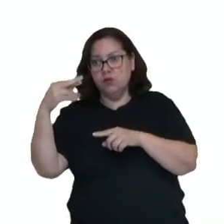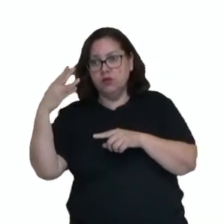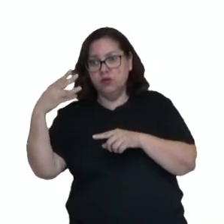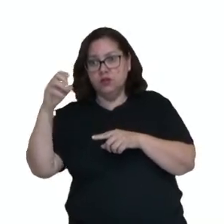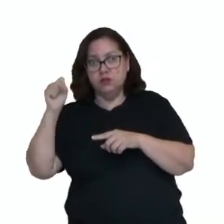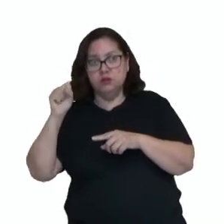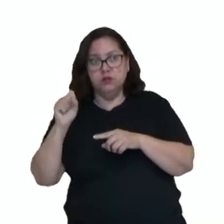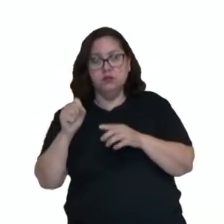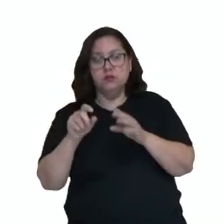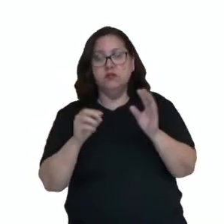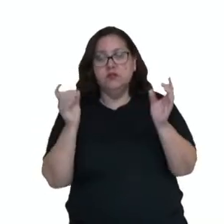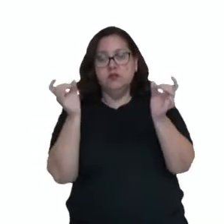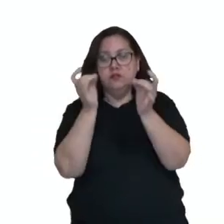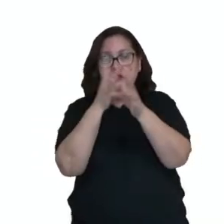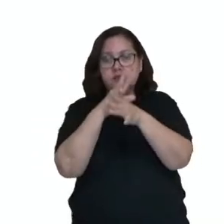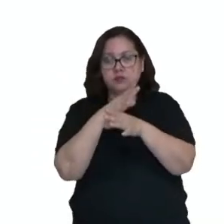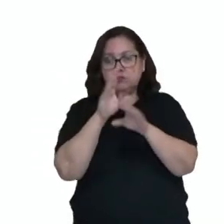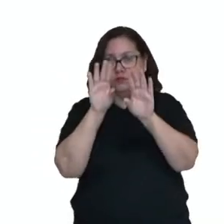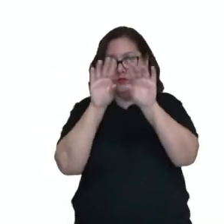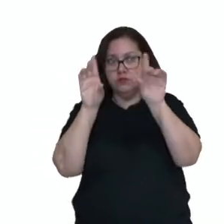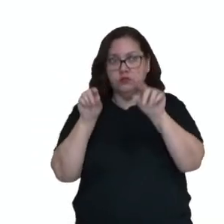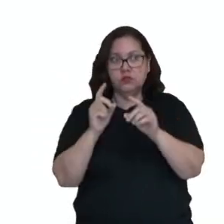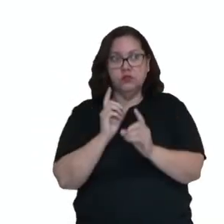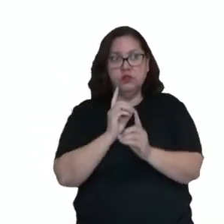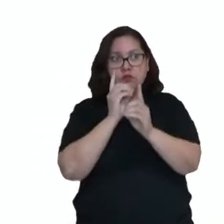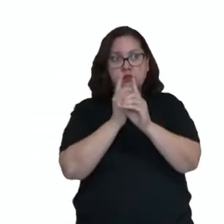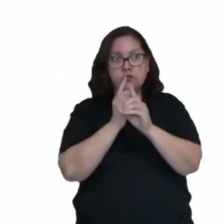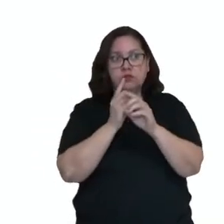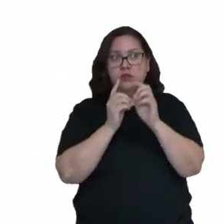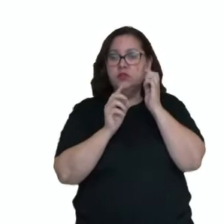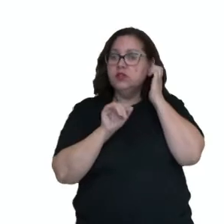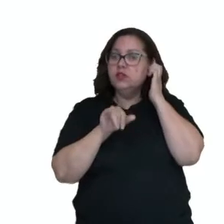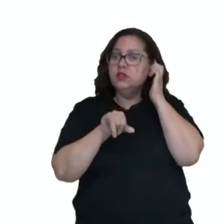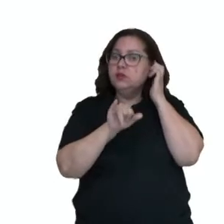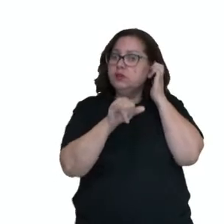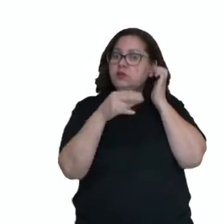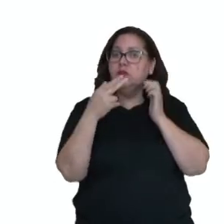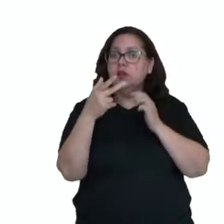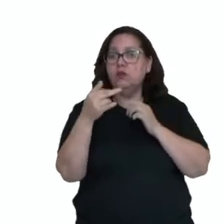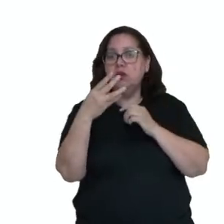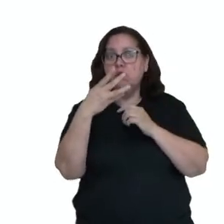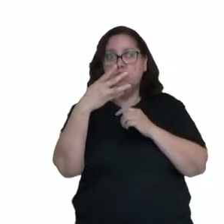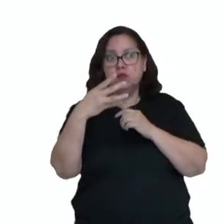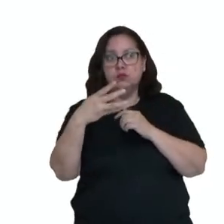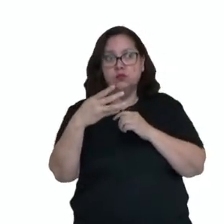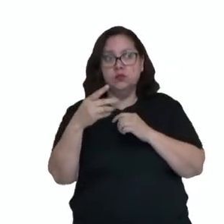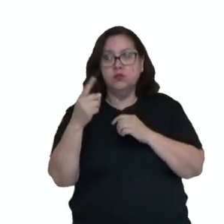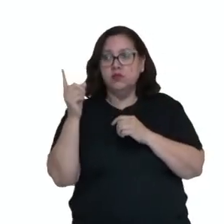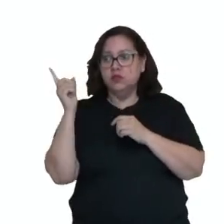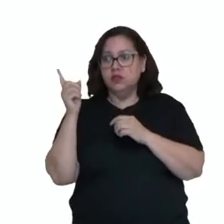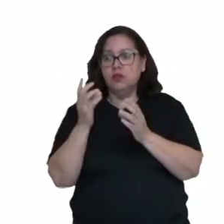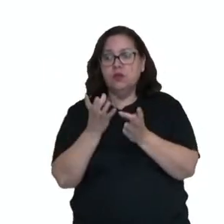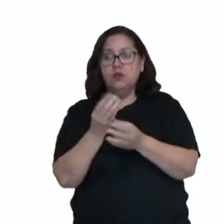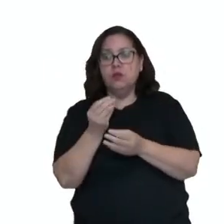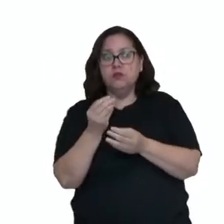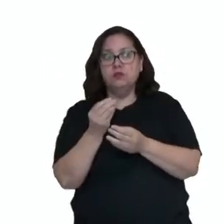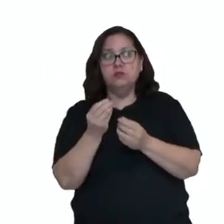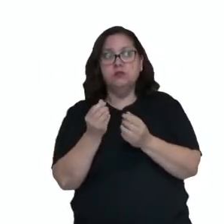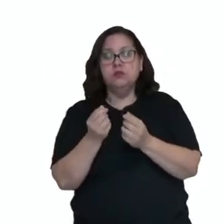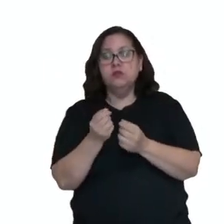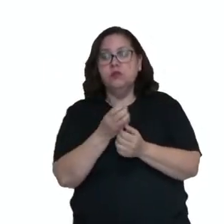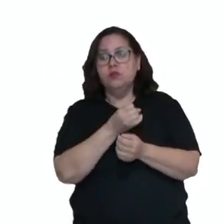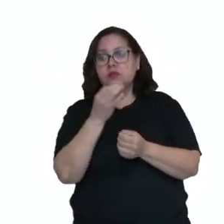48. Resolvendo essa equação, eu encontro que y igual a 4, que é a quantidade do